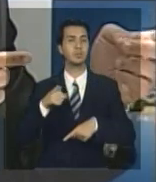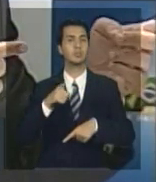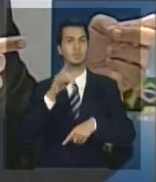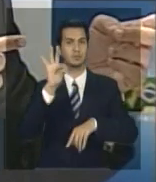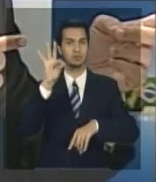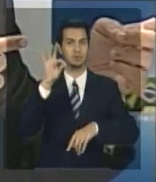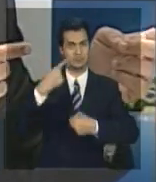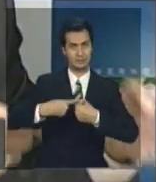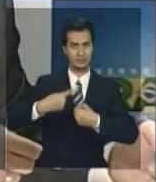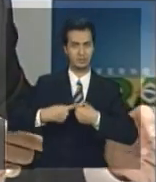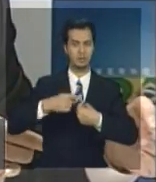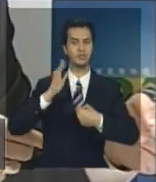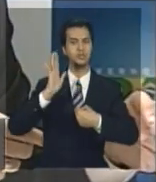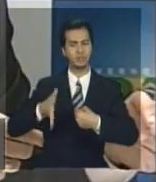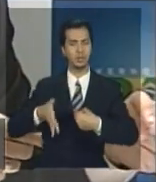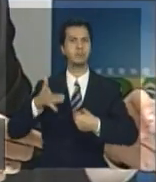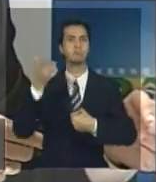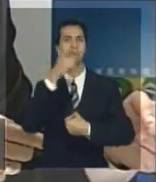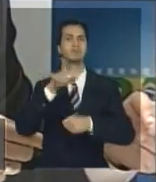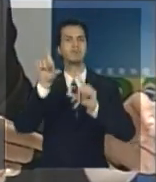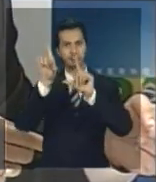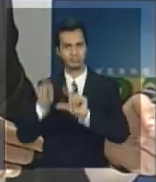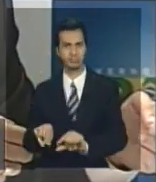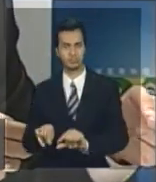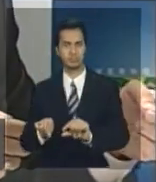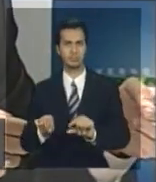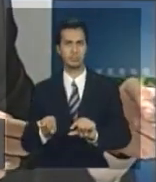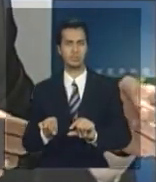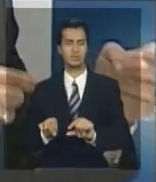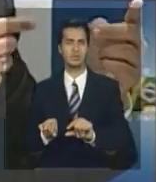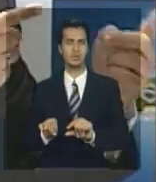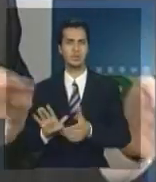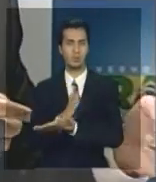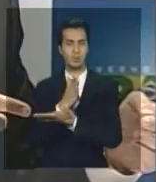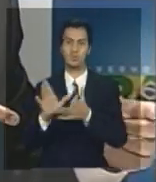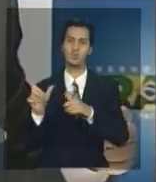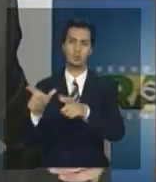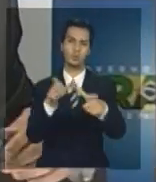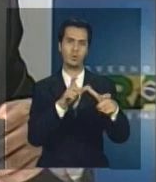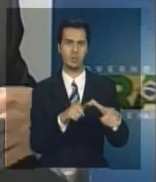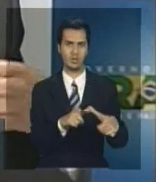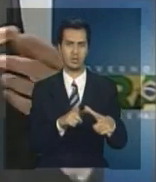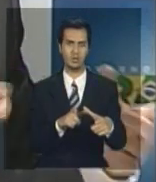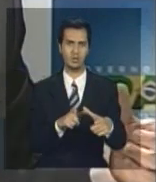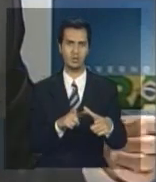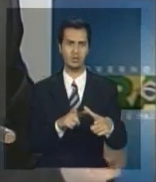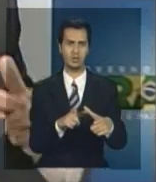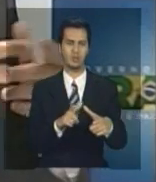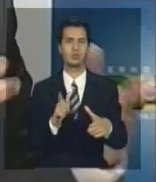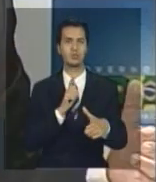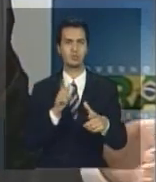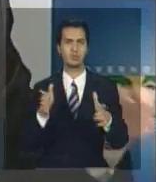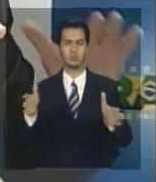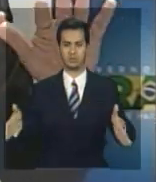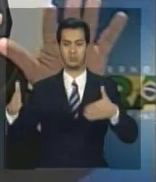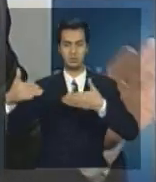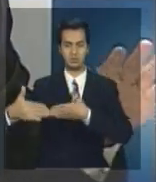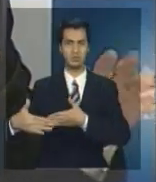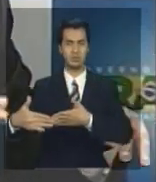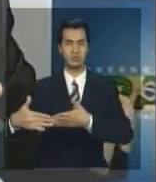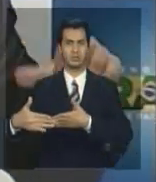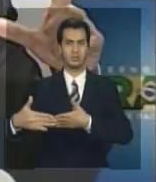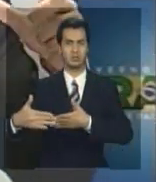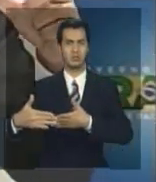mosquito num reservatório fixo de abastecimento de água. Conseguiu combater com isso. O Rio até criou uma lei onde não se vende caixa d'água